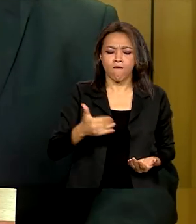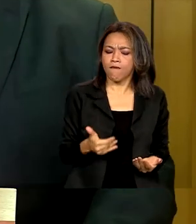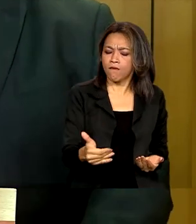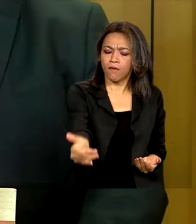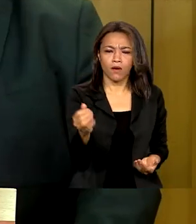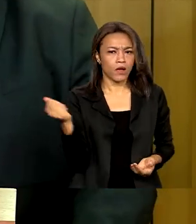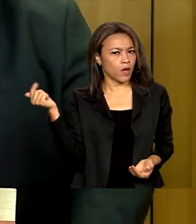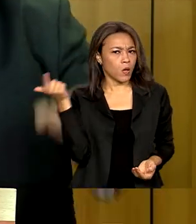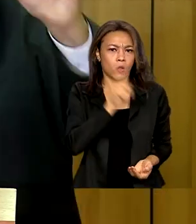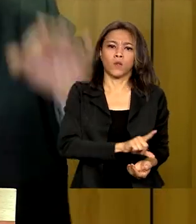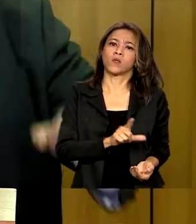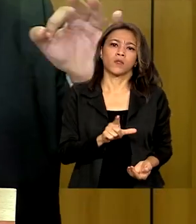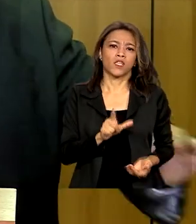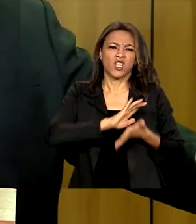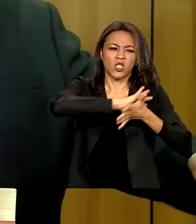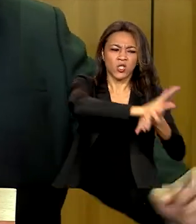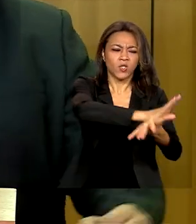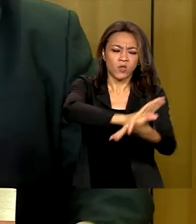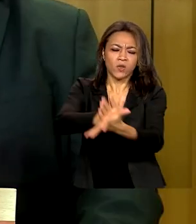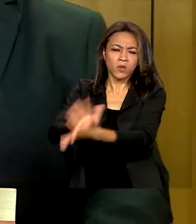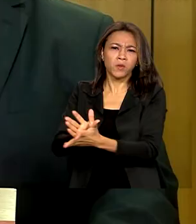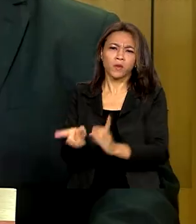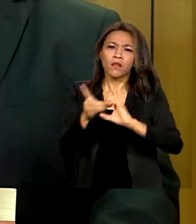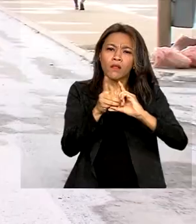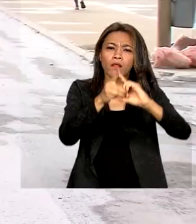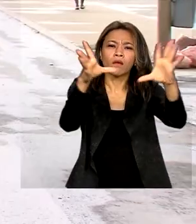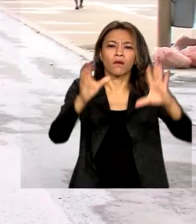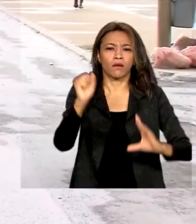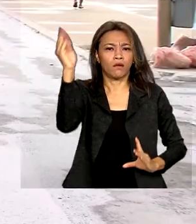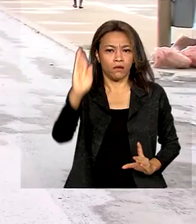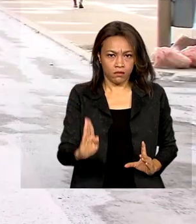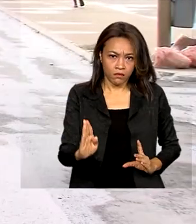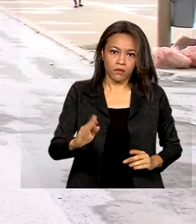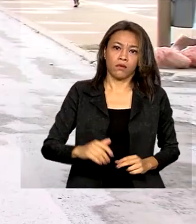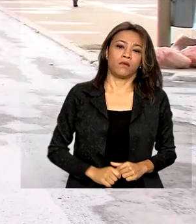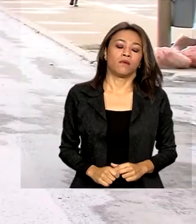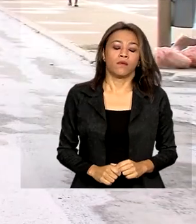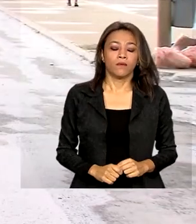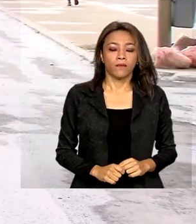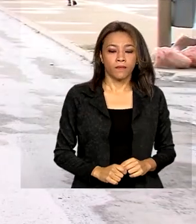não conseguirão destruir a democracia brasileira.